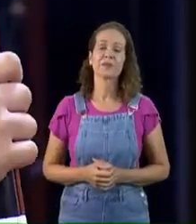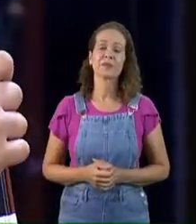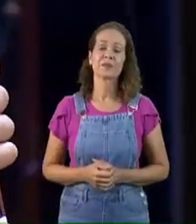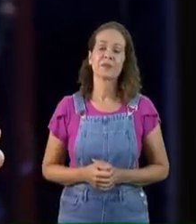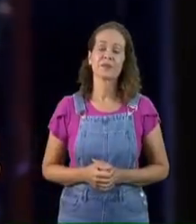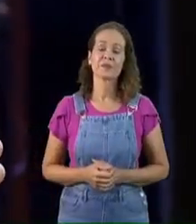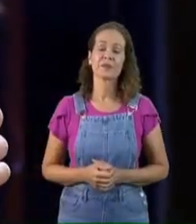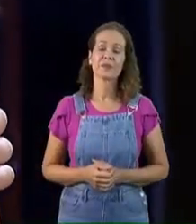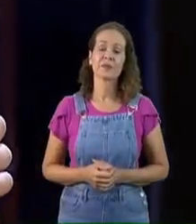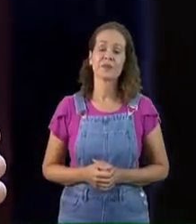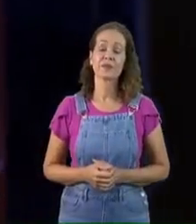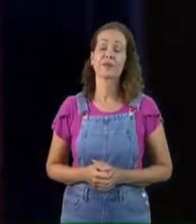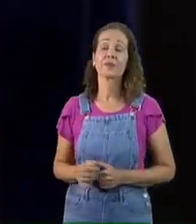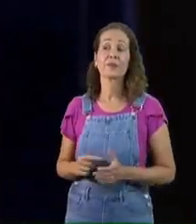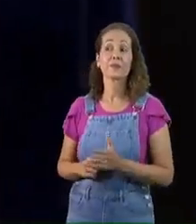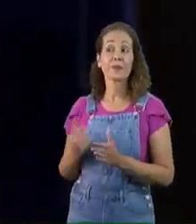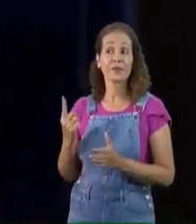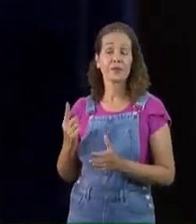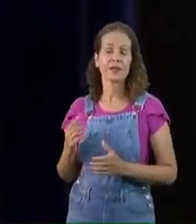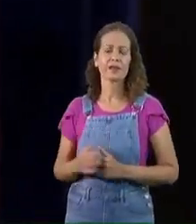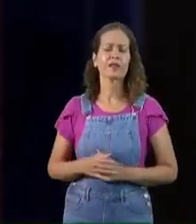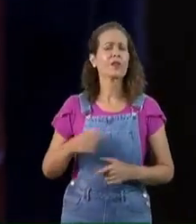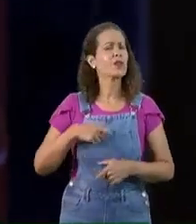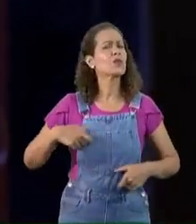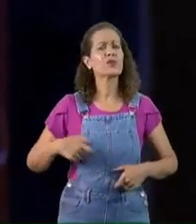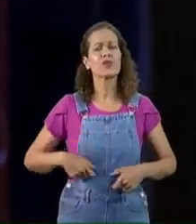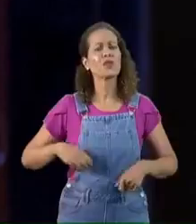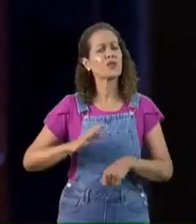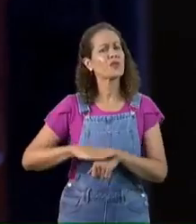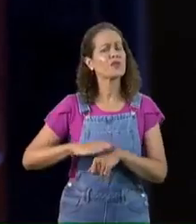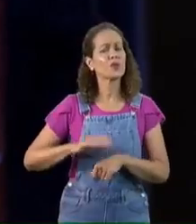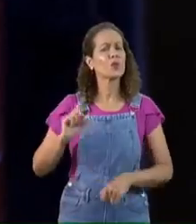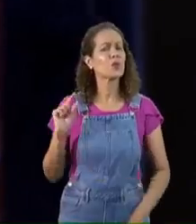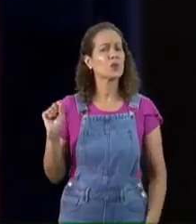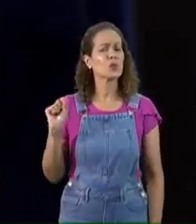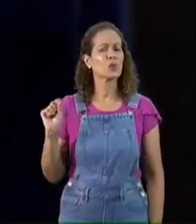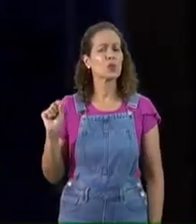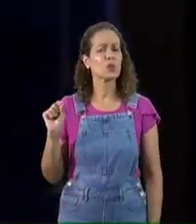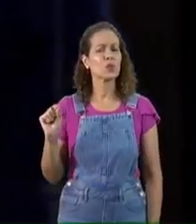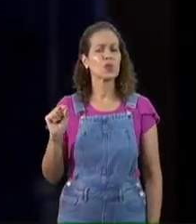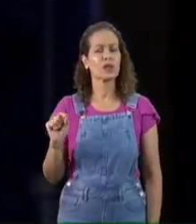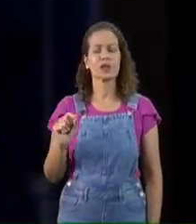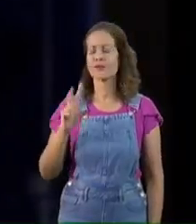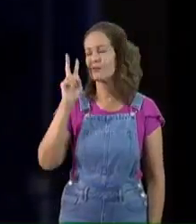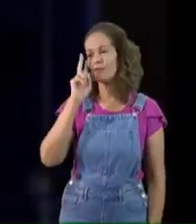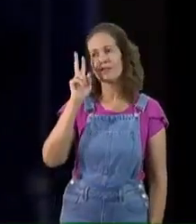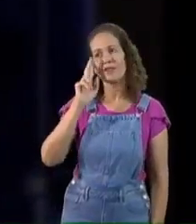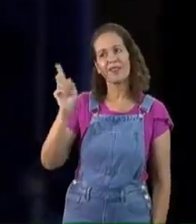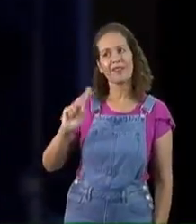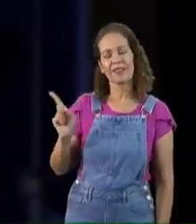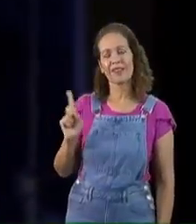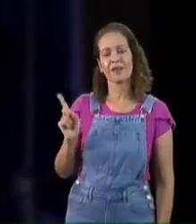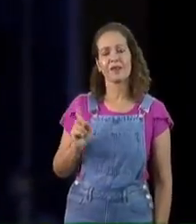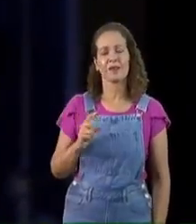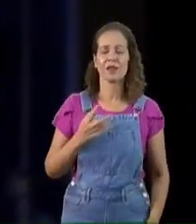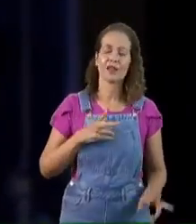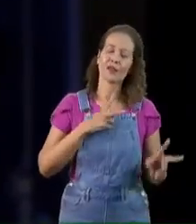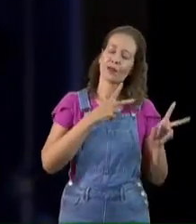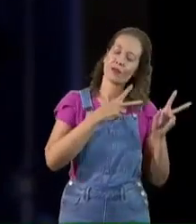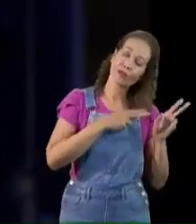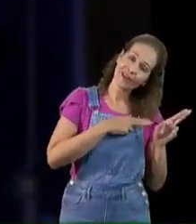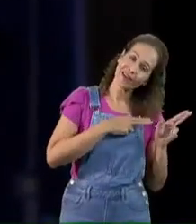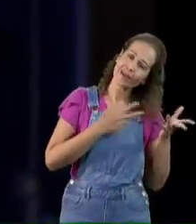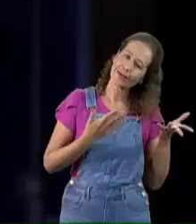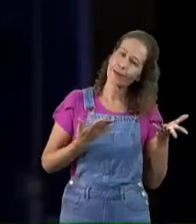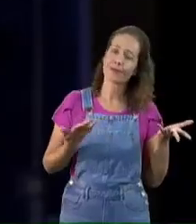Então já foi uma vez. Sim. Uma vez só, e o tigre estava fazendo o quê? Agora eu não me lembro. Tava dormindo, né? Uhum, sim. Só pode,